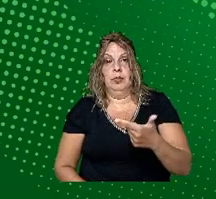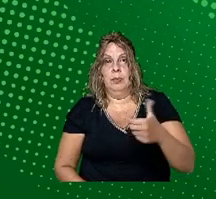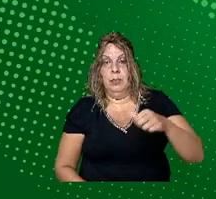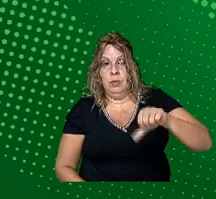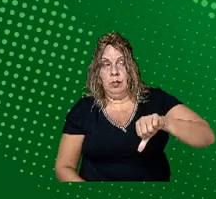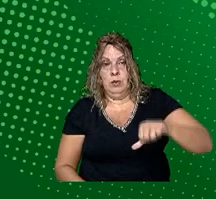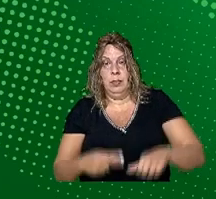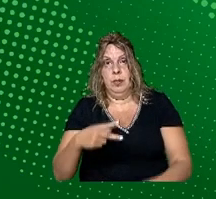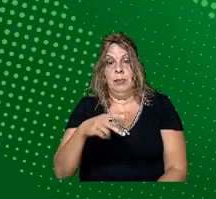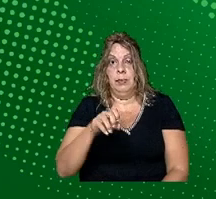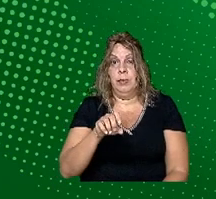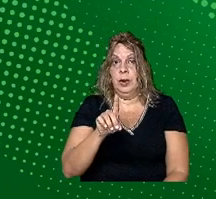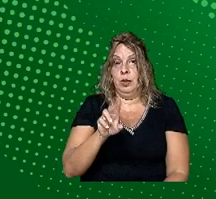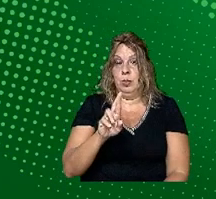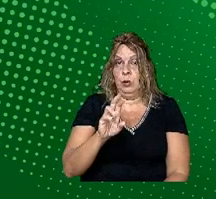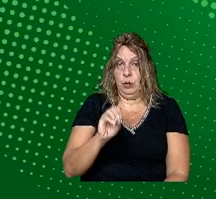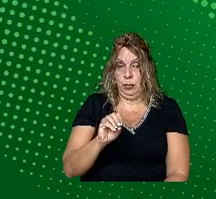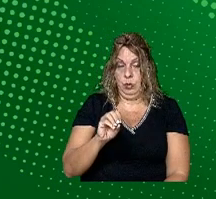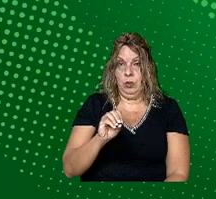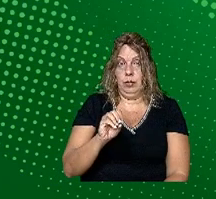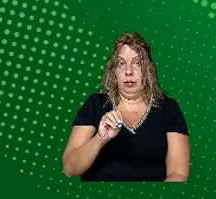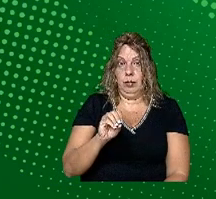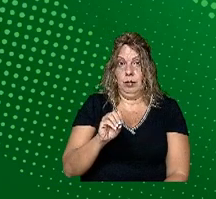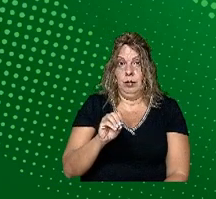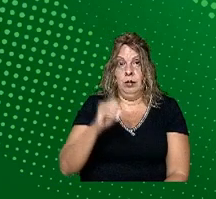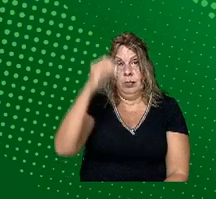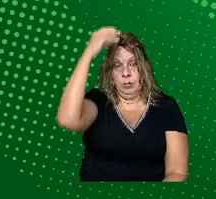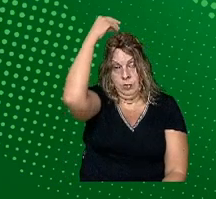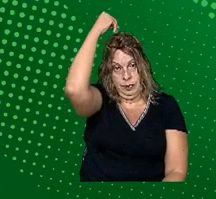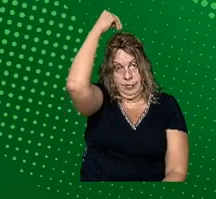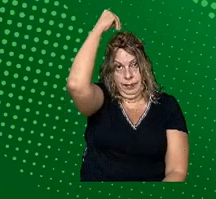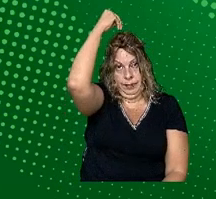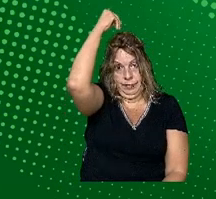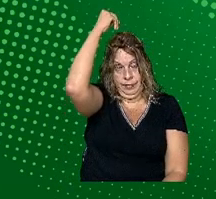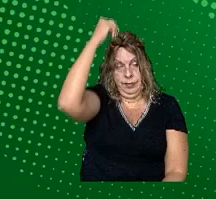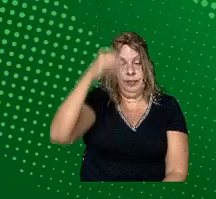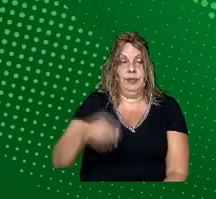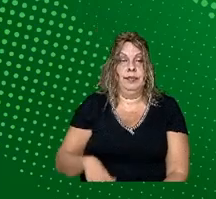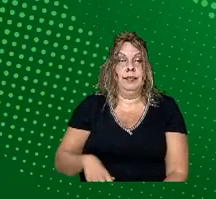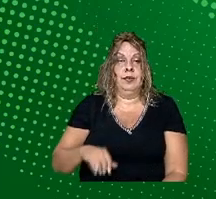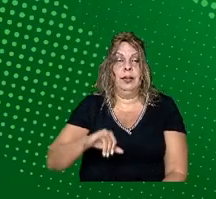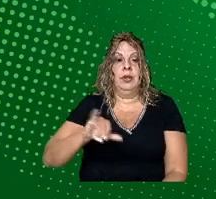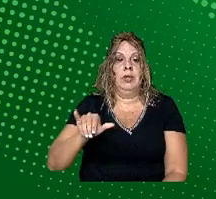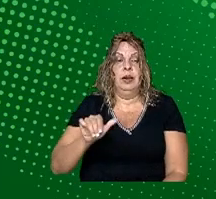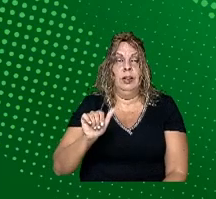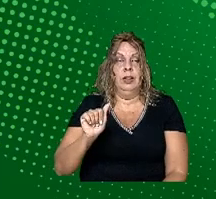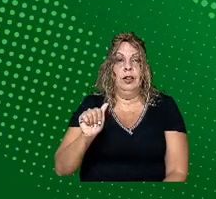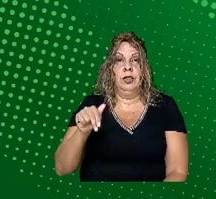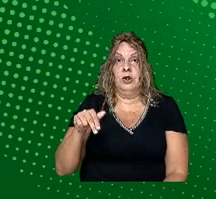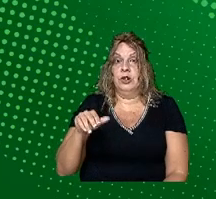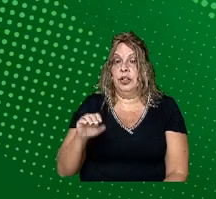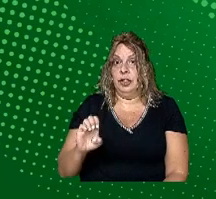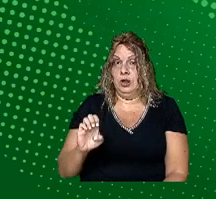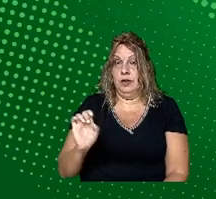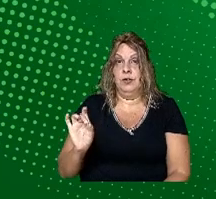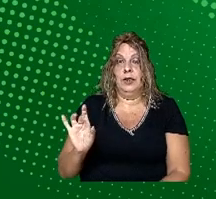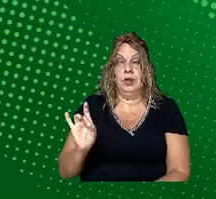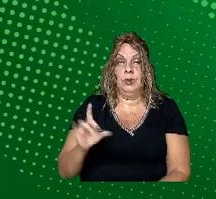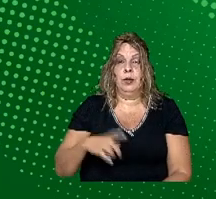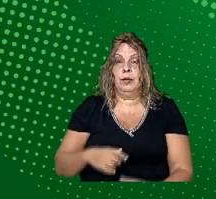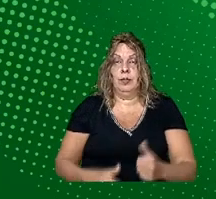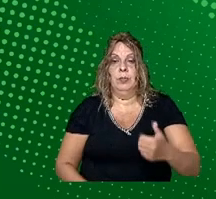226529, Pedro Eduardo Alves, do Santos de São Cristóvão. Alô, Jane Angélica, Pé Quente, Regional São Cristóvão.